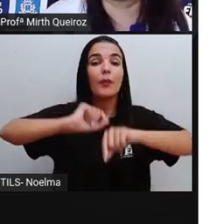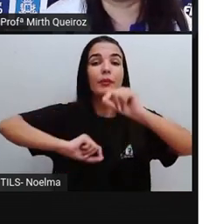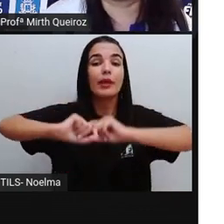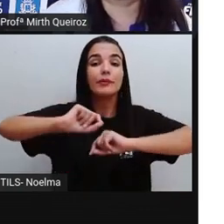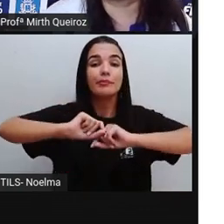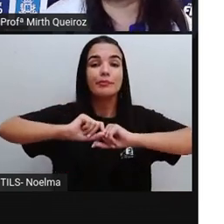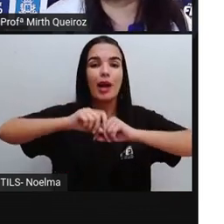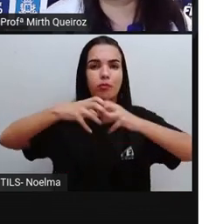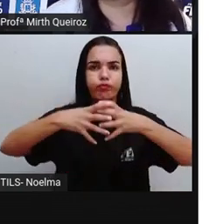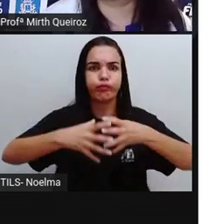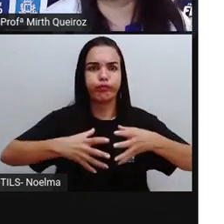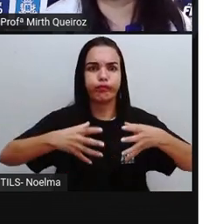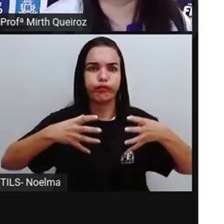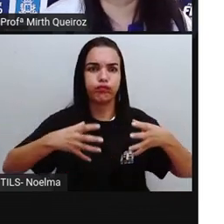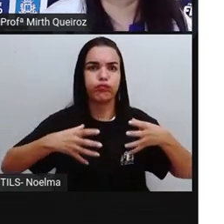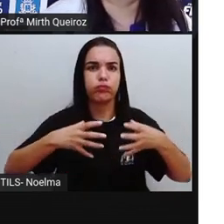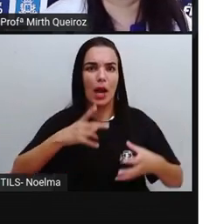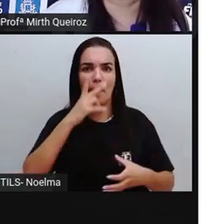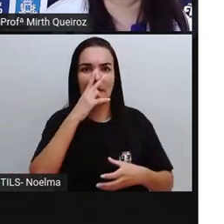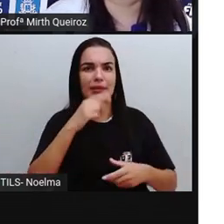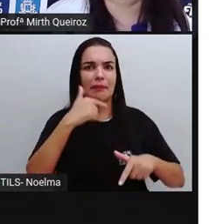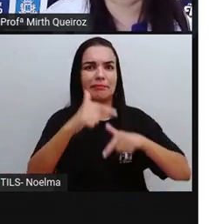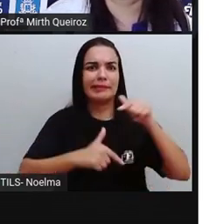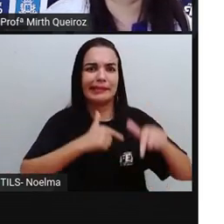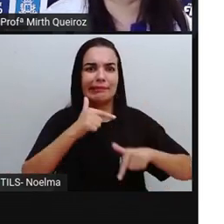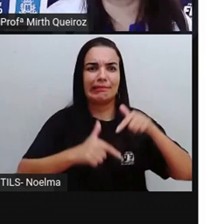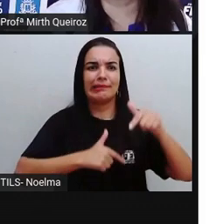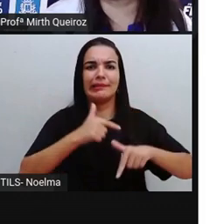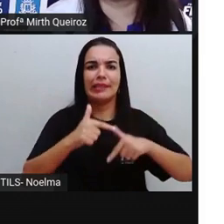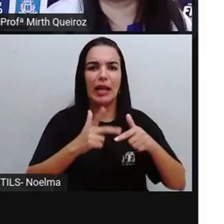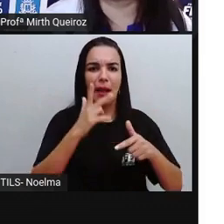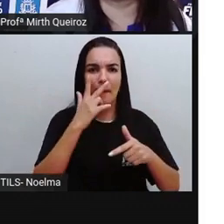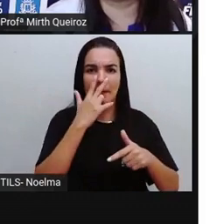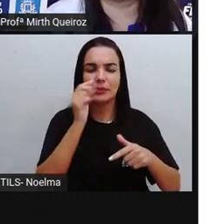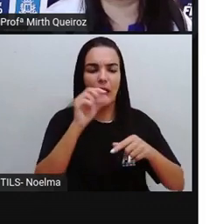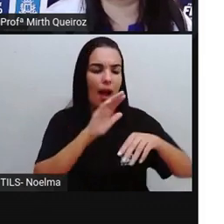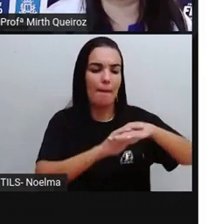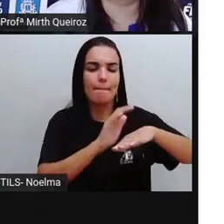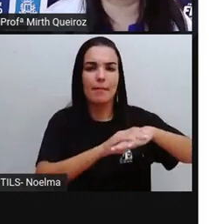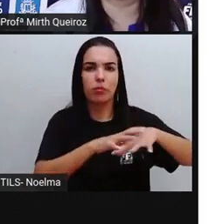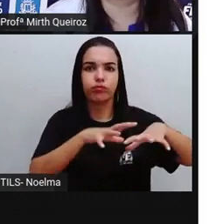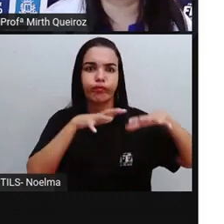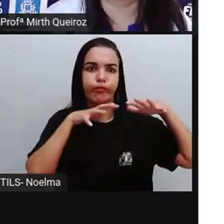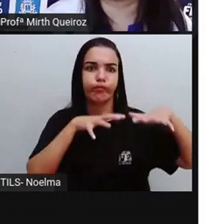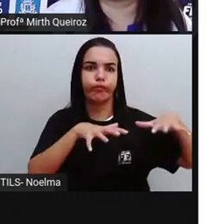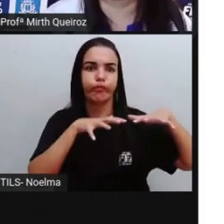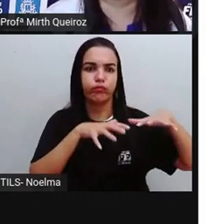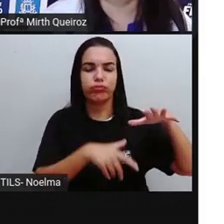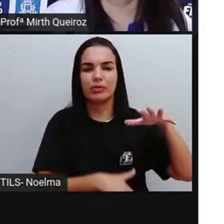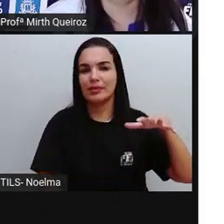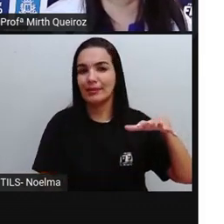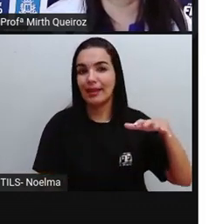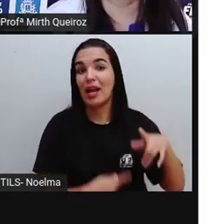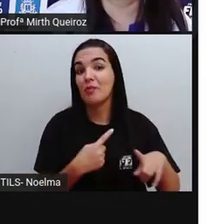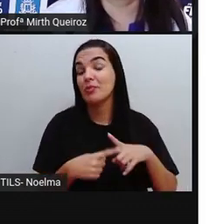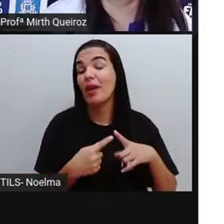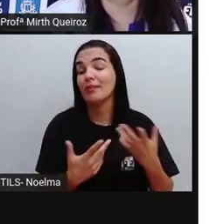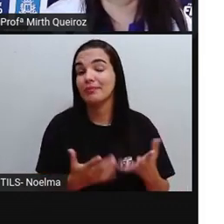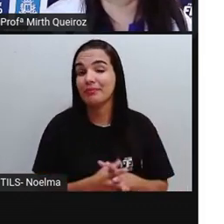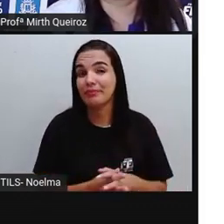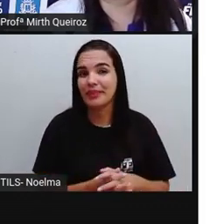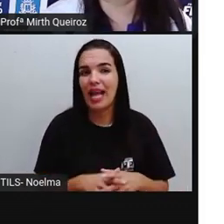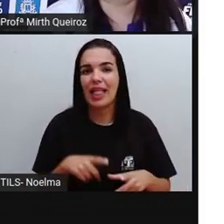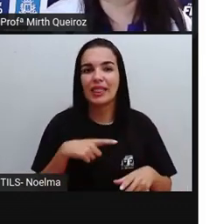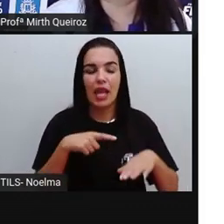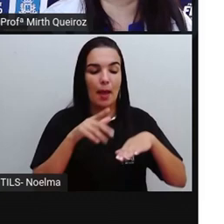pés grossos, né? As mãos também são representadas da mesma forma. Isso porque